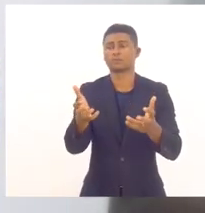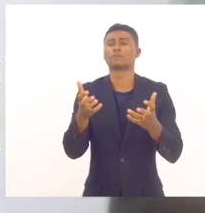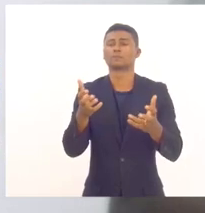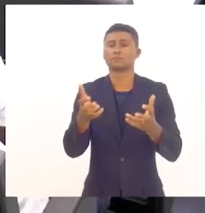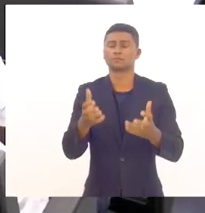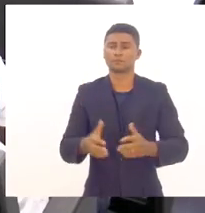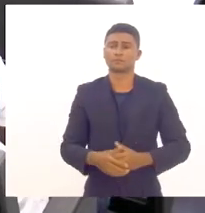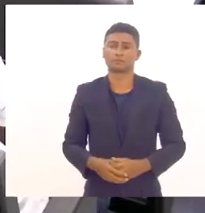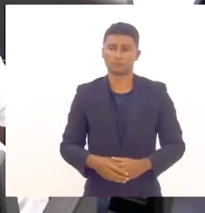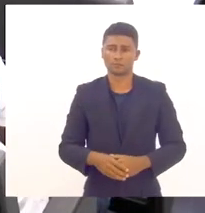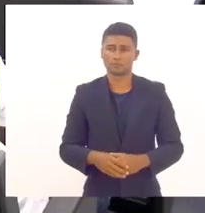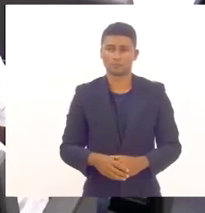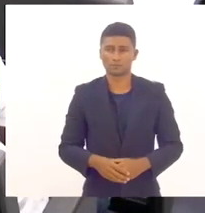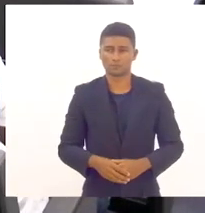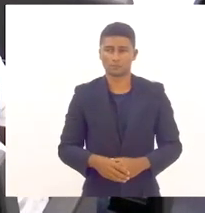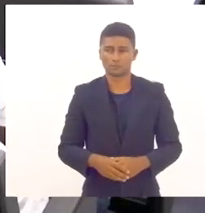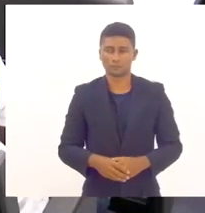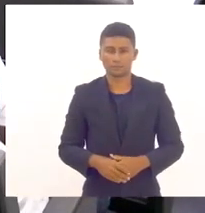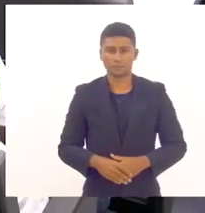Você quer...